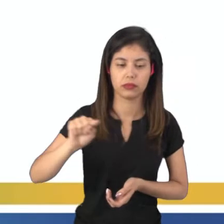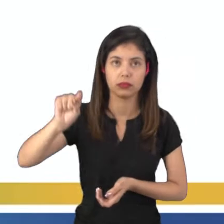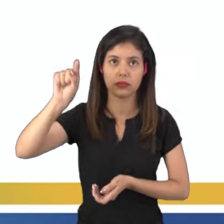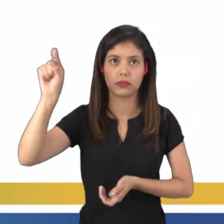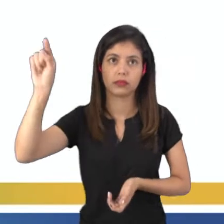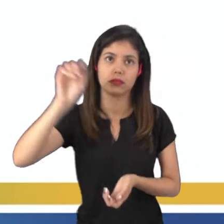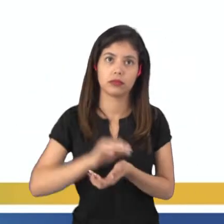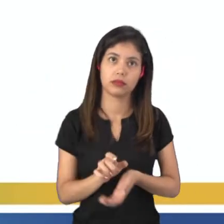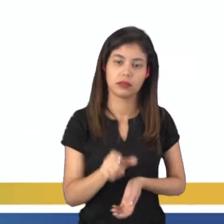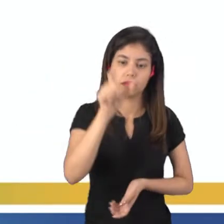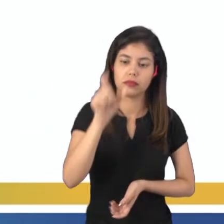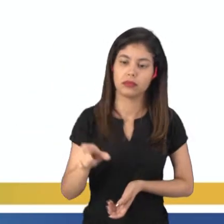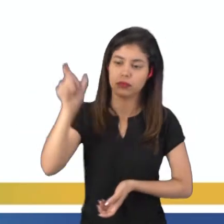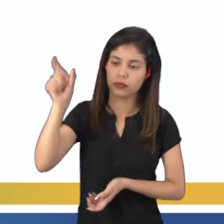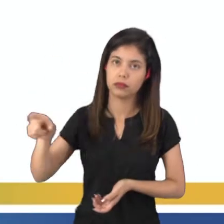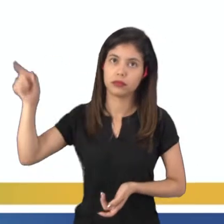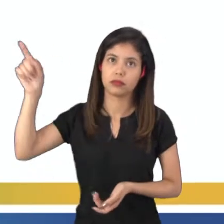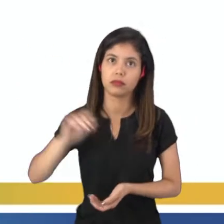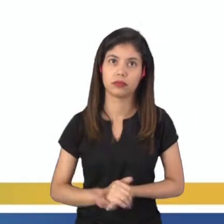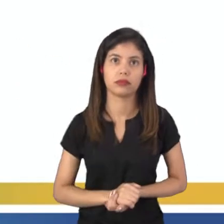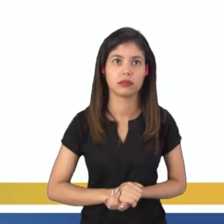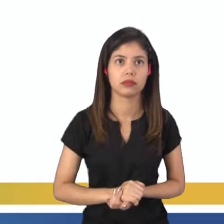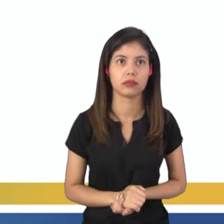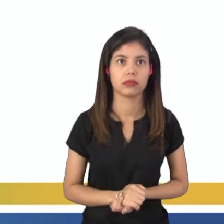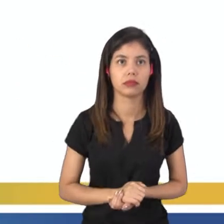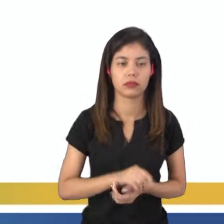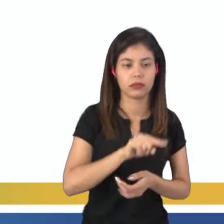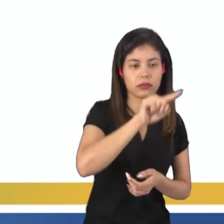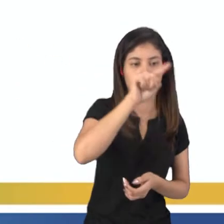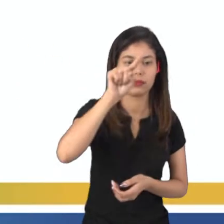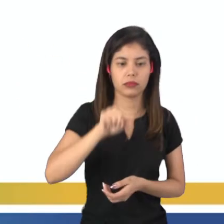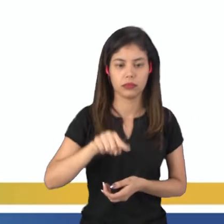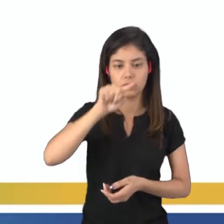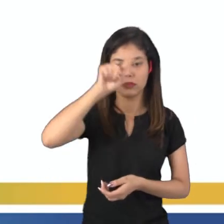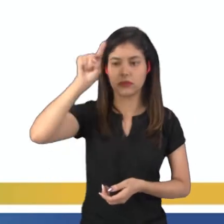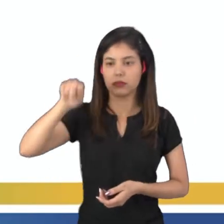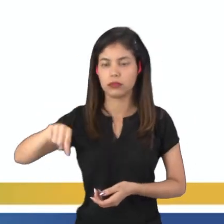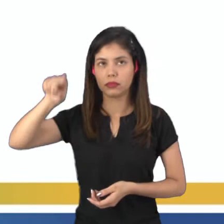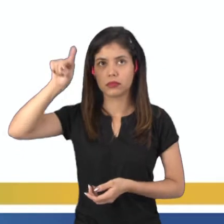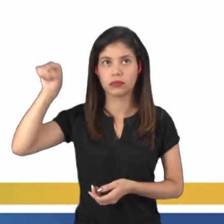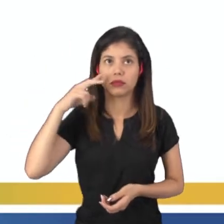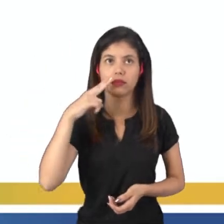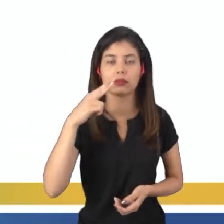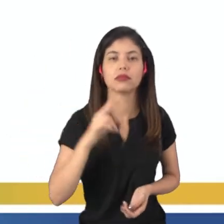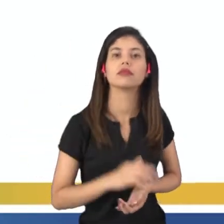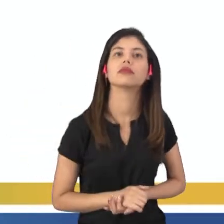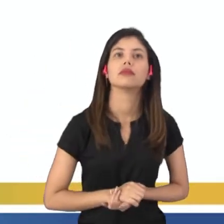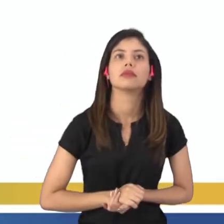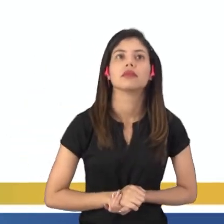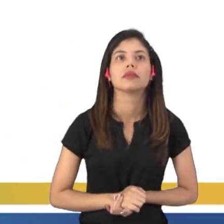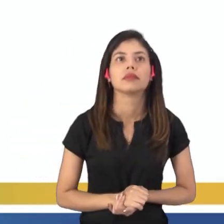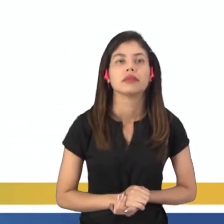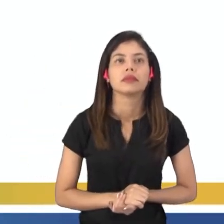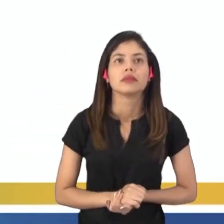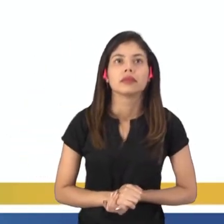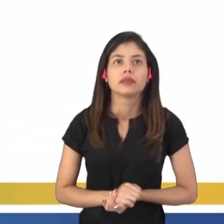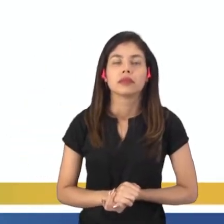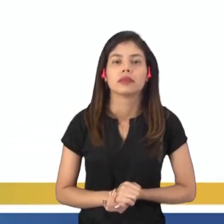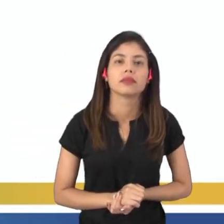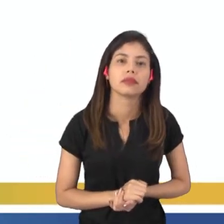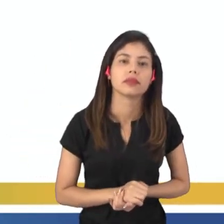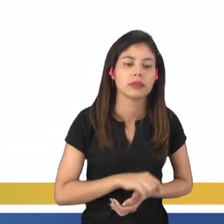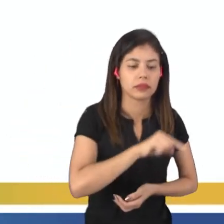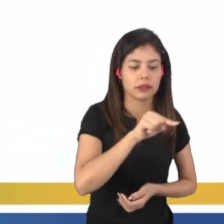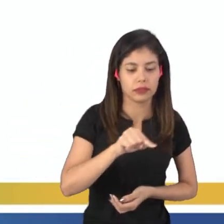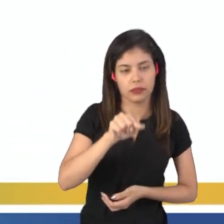gráfico de colunas, o gráfico em barra e o gráfico de setores. Então vamos lá? Vamos falar primeiramente sobre os